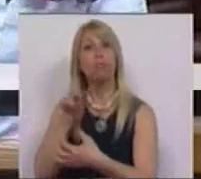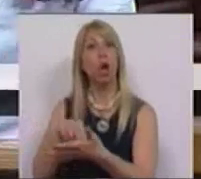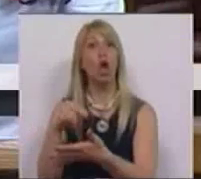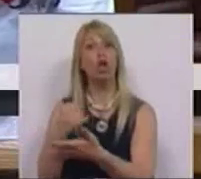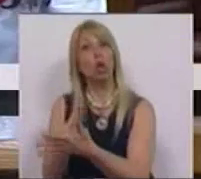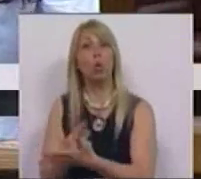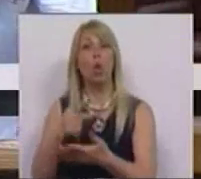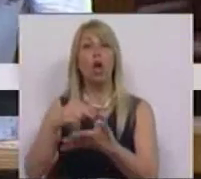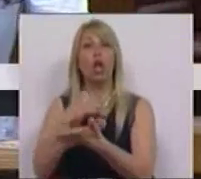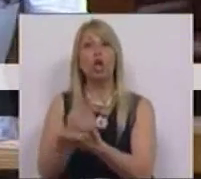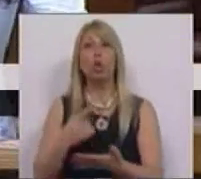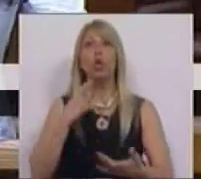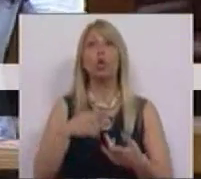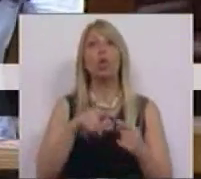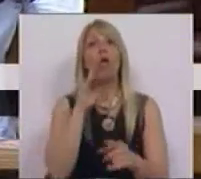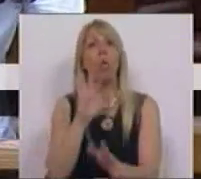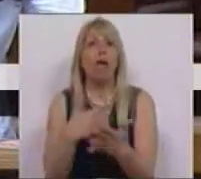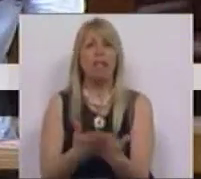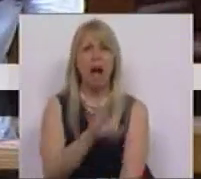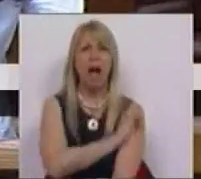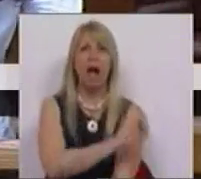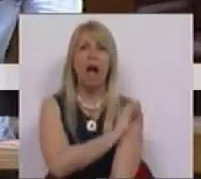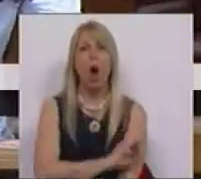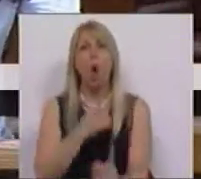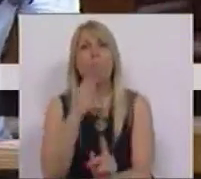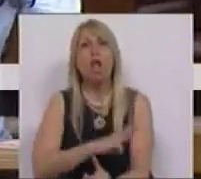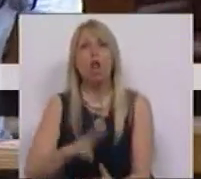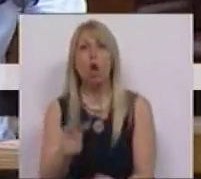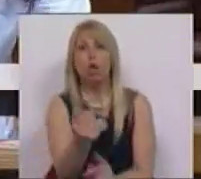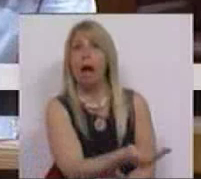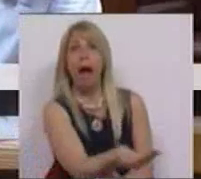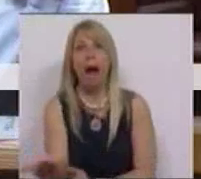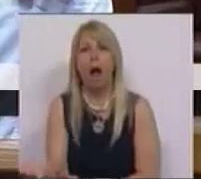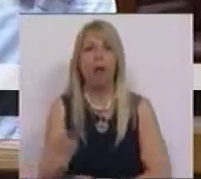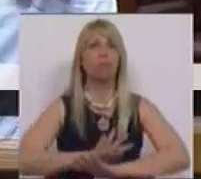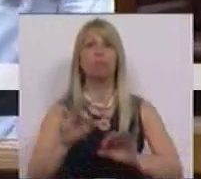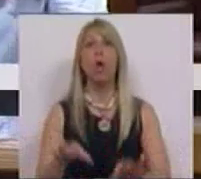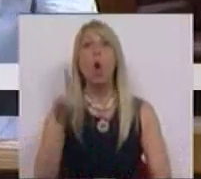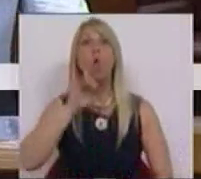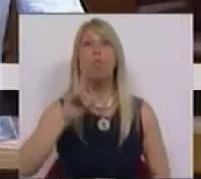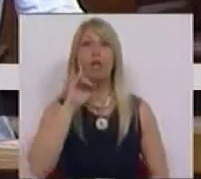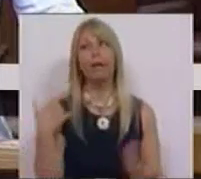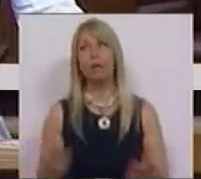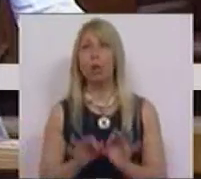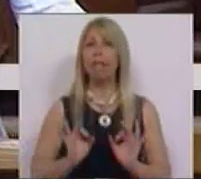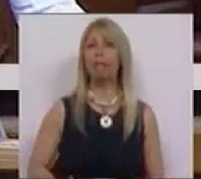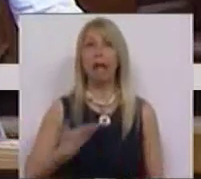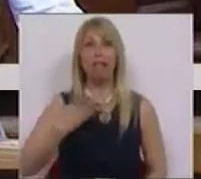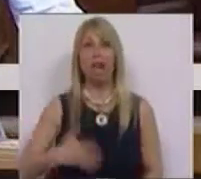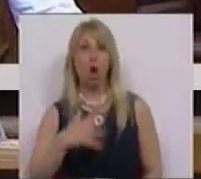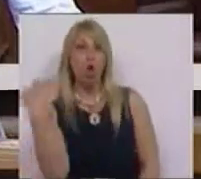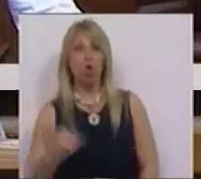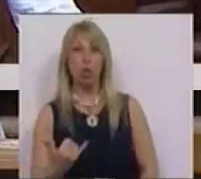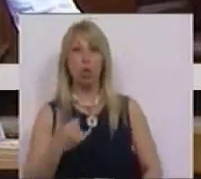promovia o analfabetismo e condenava milhões à indigência, que condenava mulheres a uma cidadania de segunda e os homossexuais